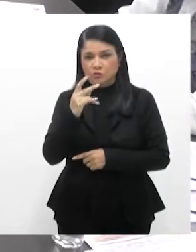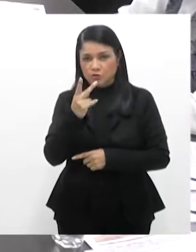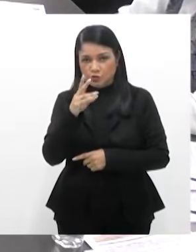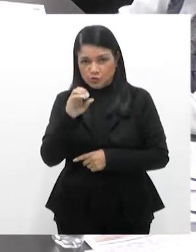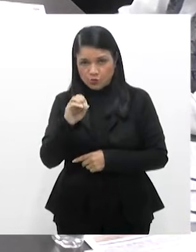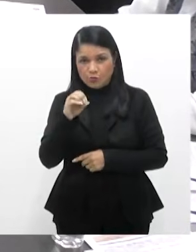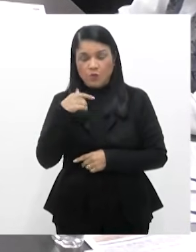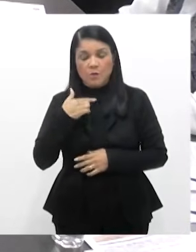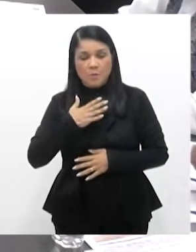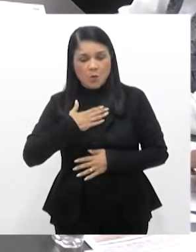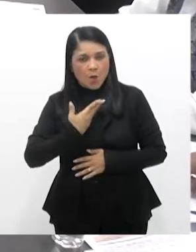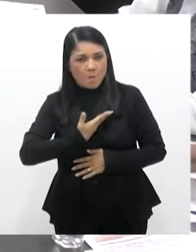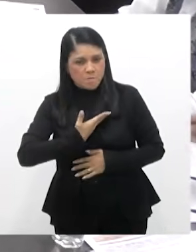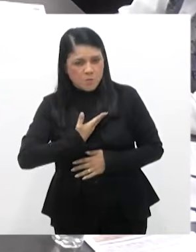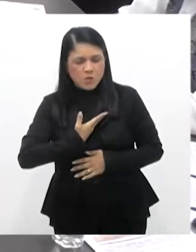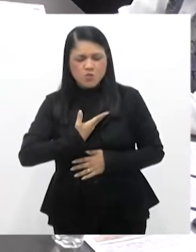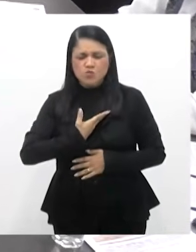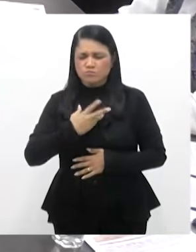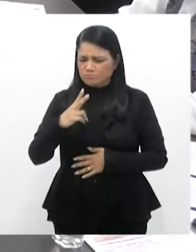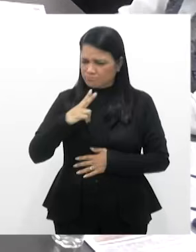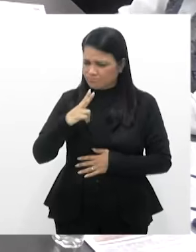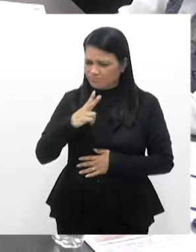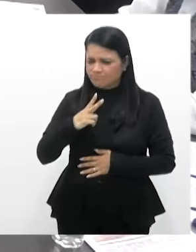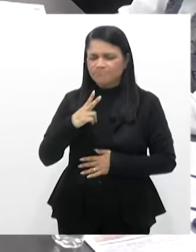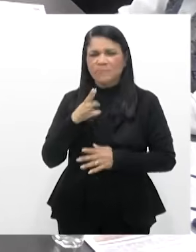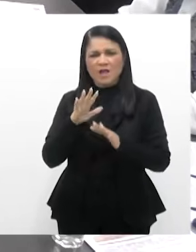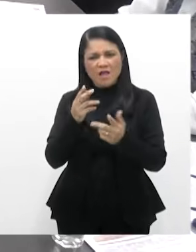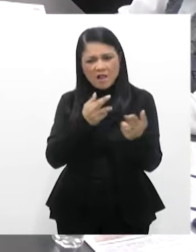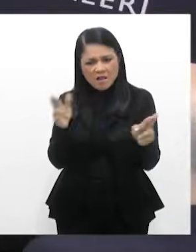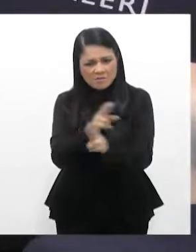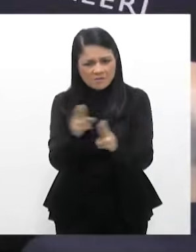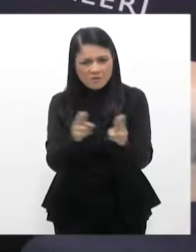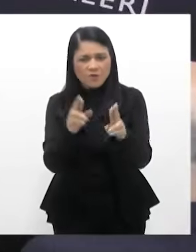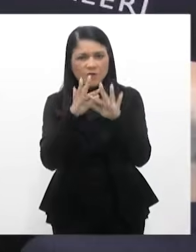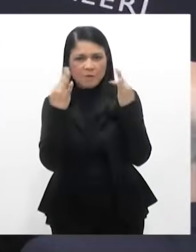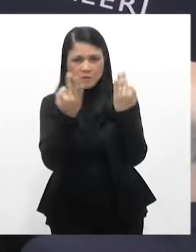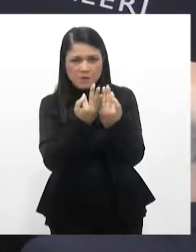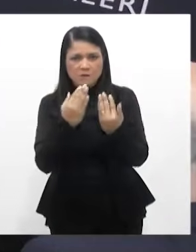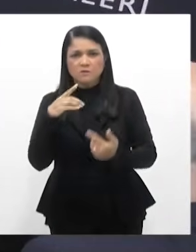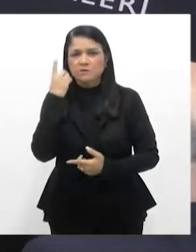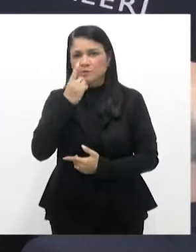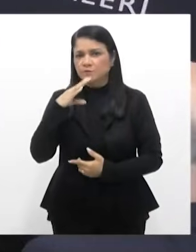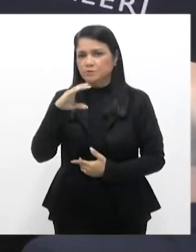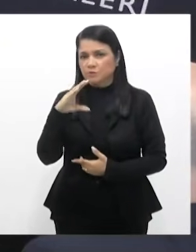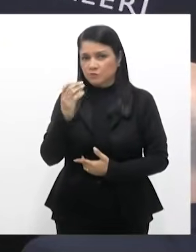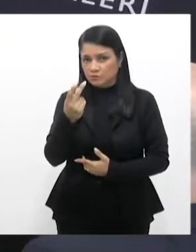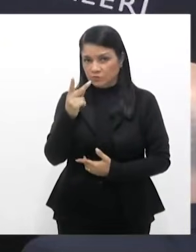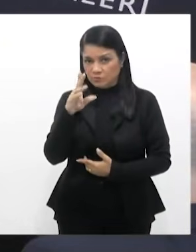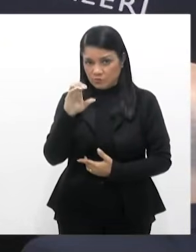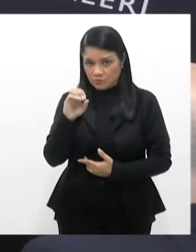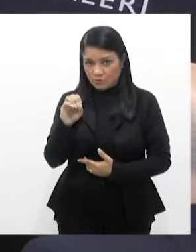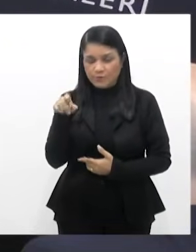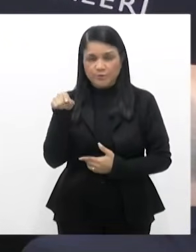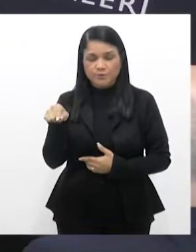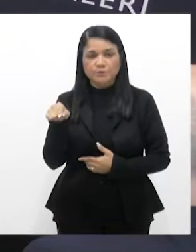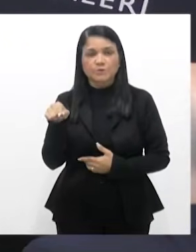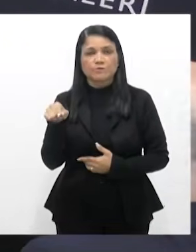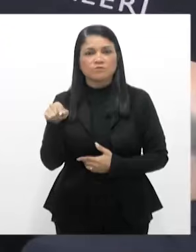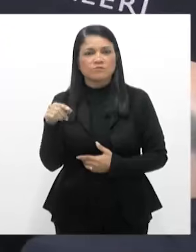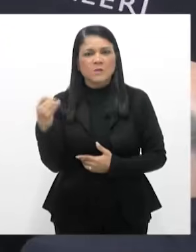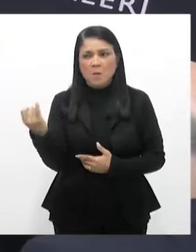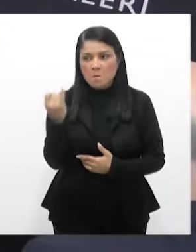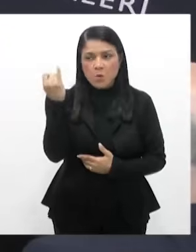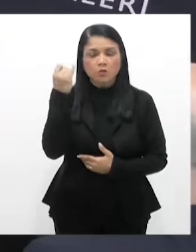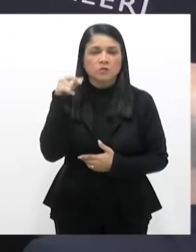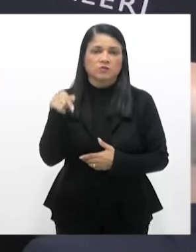caso especial, um amigo dileto, pessoal, tenho relação familiar com o deputado Chico Machado, grande quadro dessa